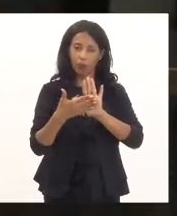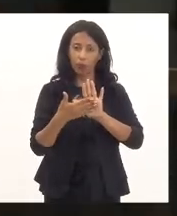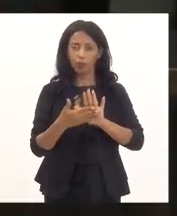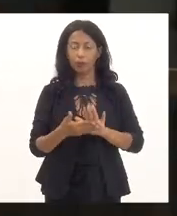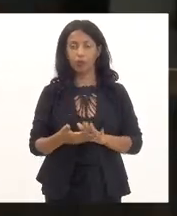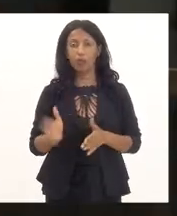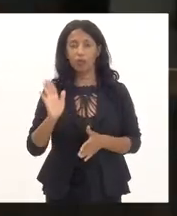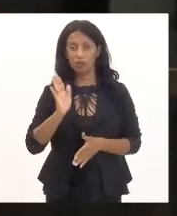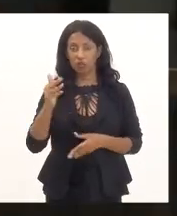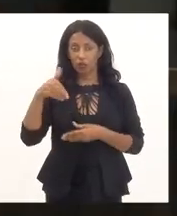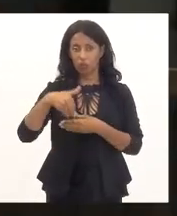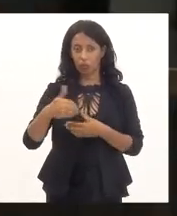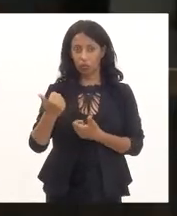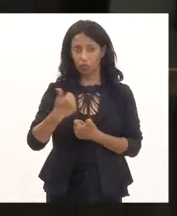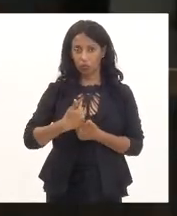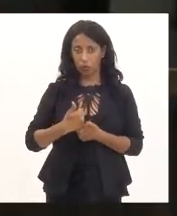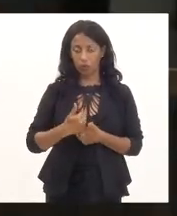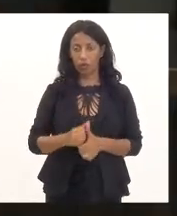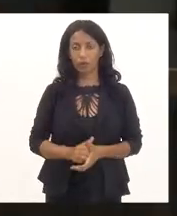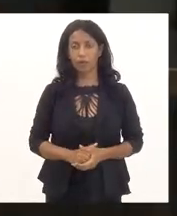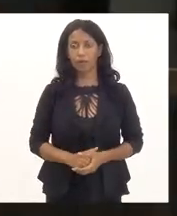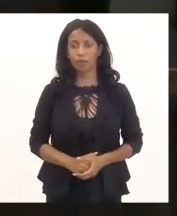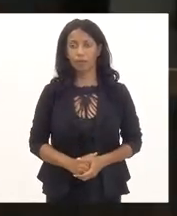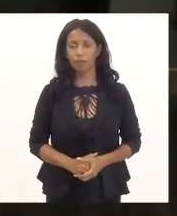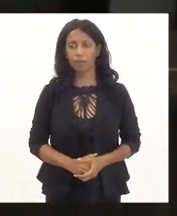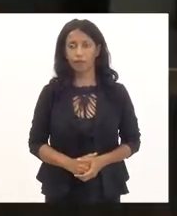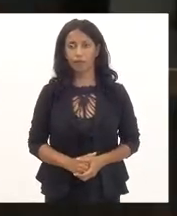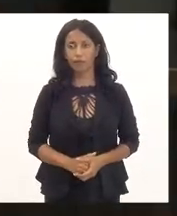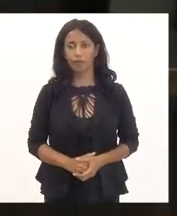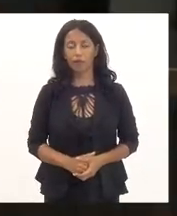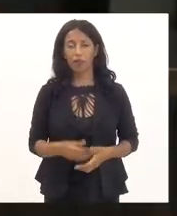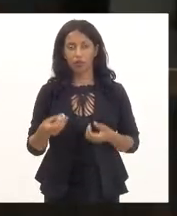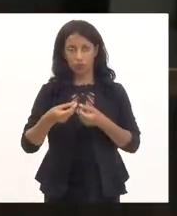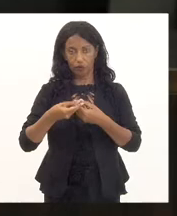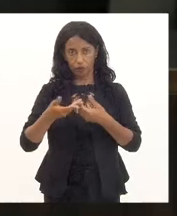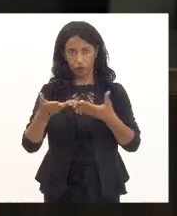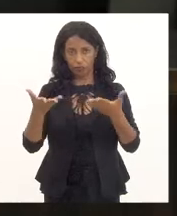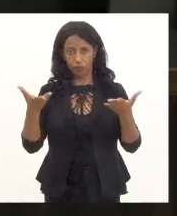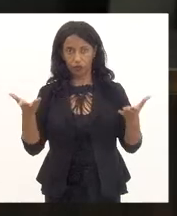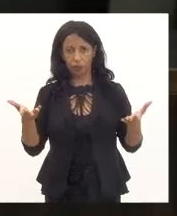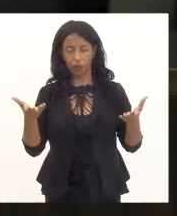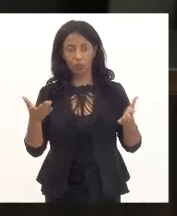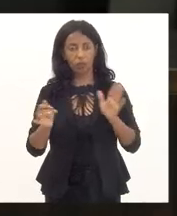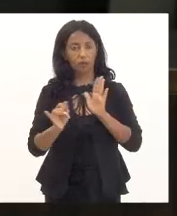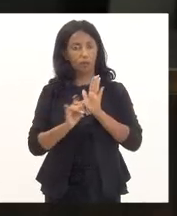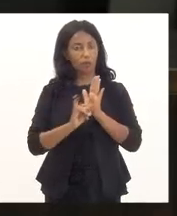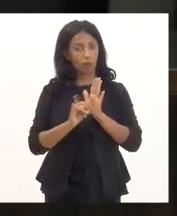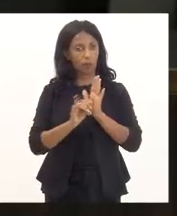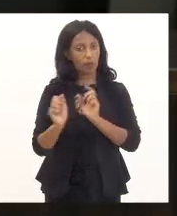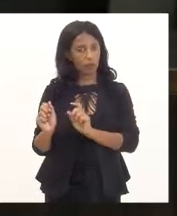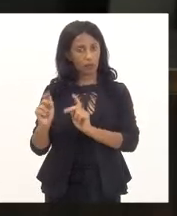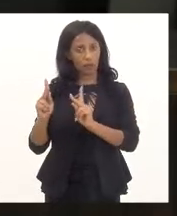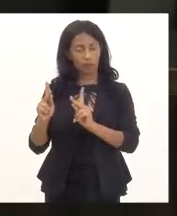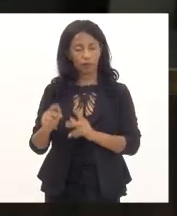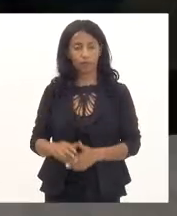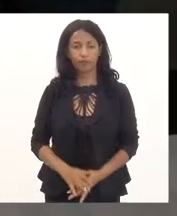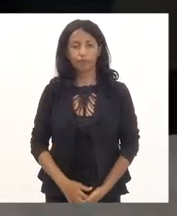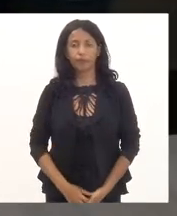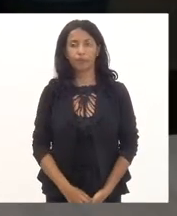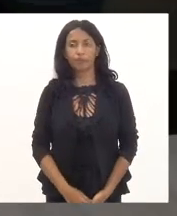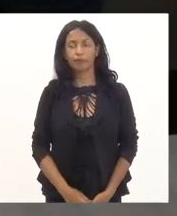vez votado o substitutivo, a gente vai distribuir e a gente só vai publicar depois que estiver ok, tá bom?